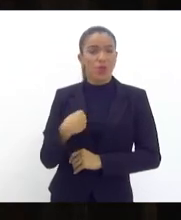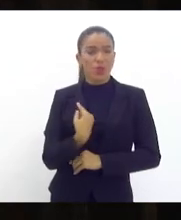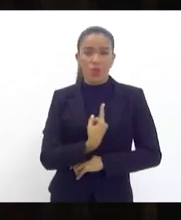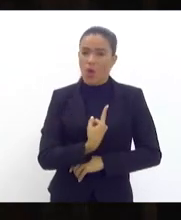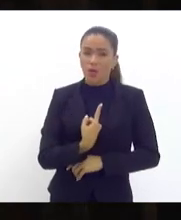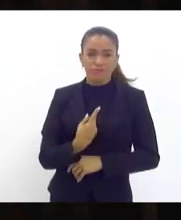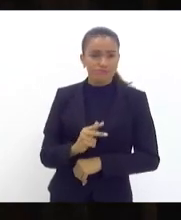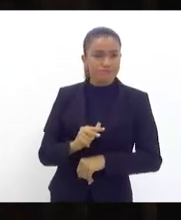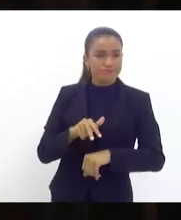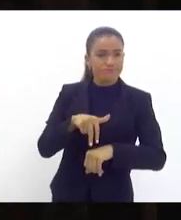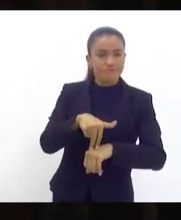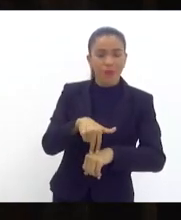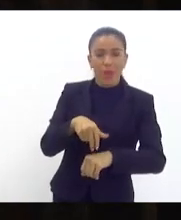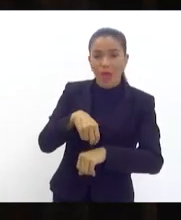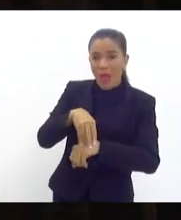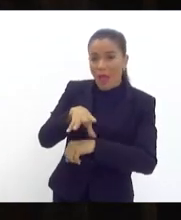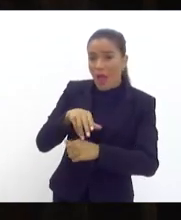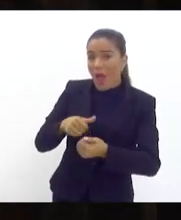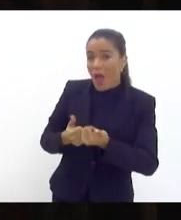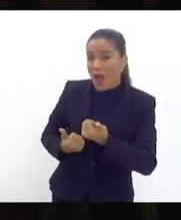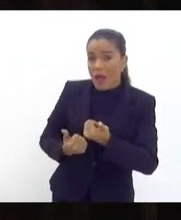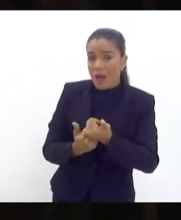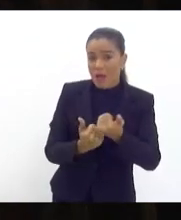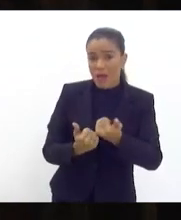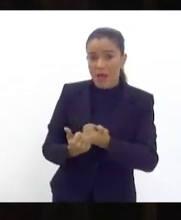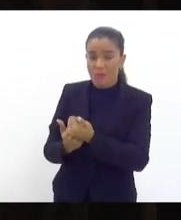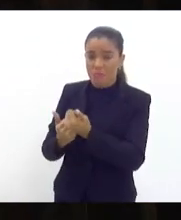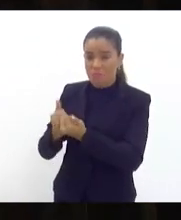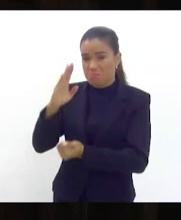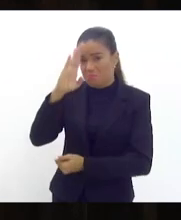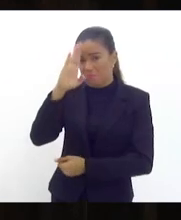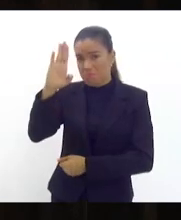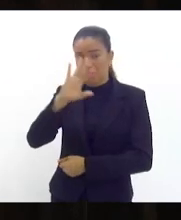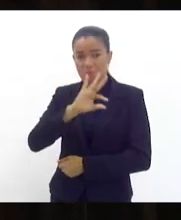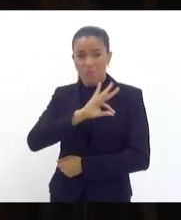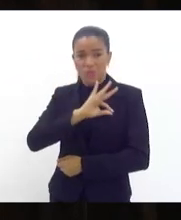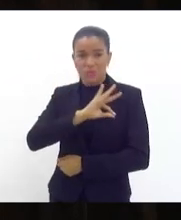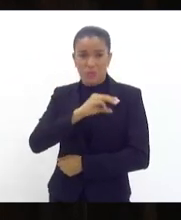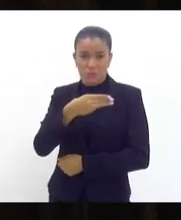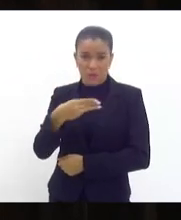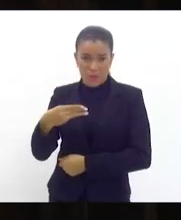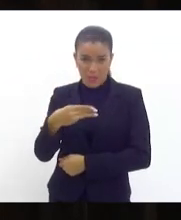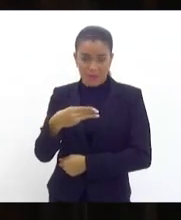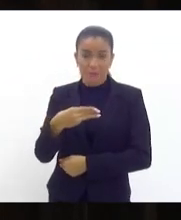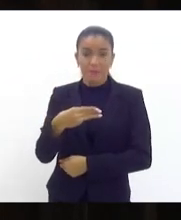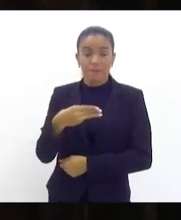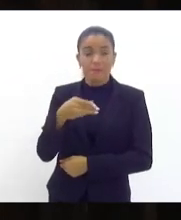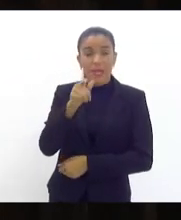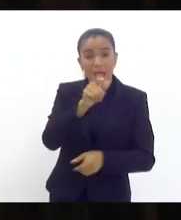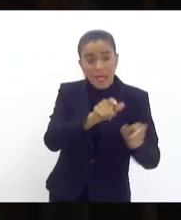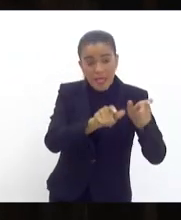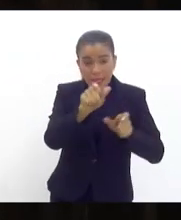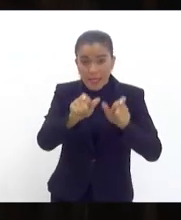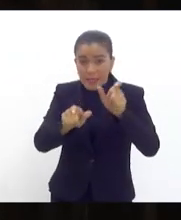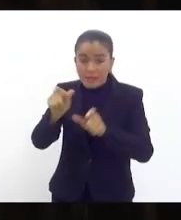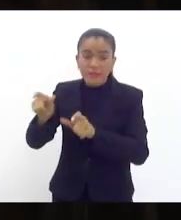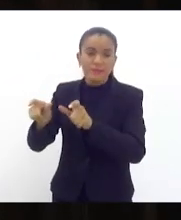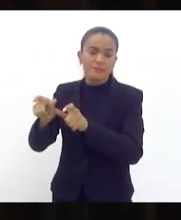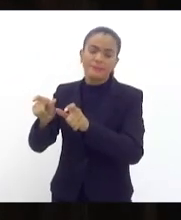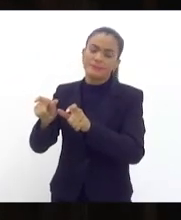apoio principalmente aos policiais militares eles sem sombra de